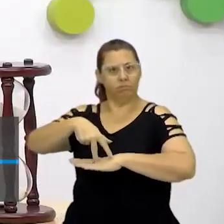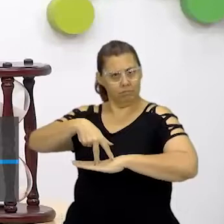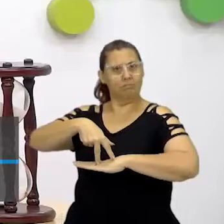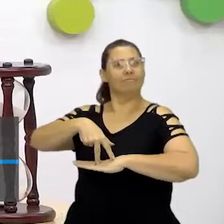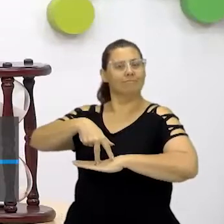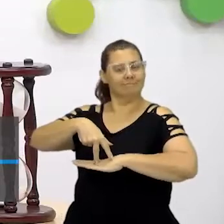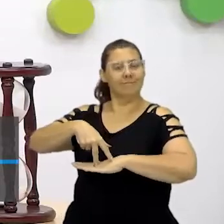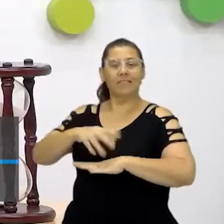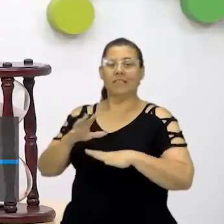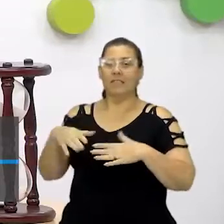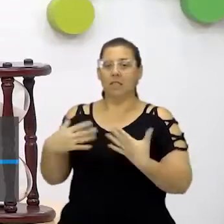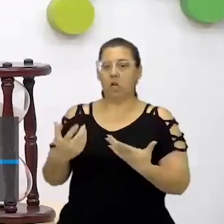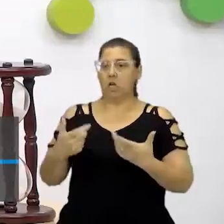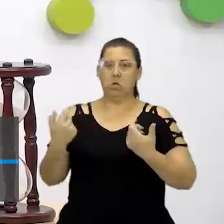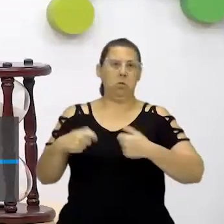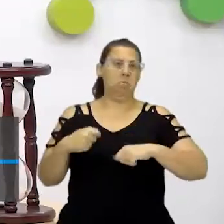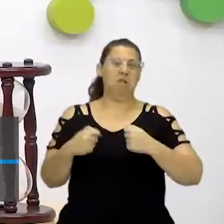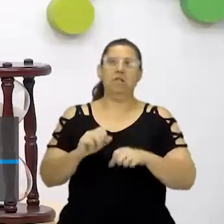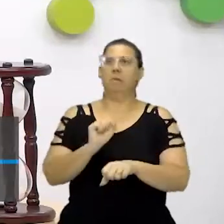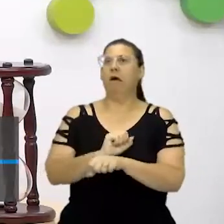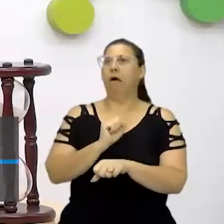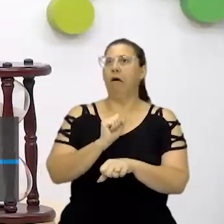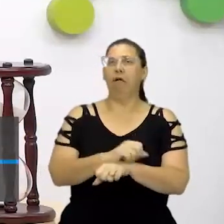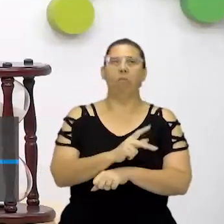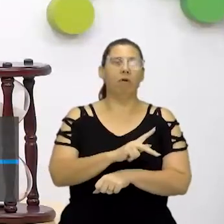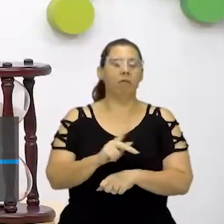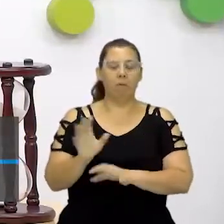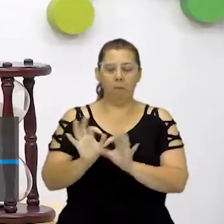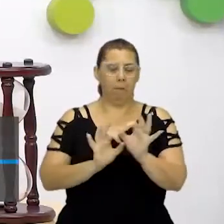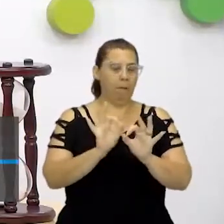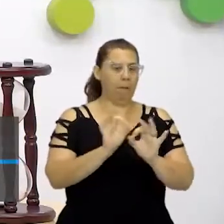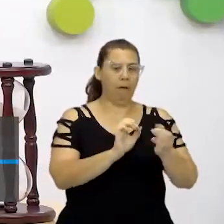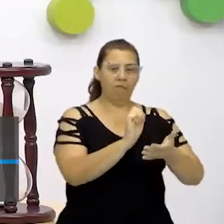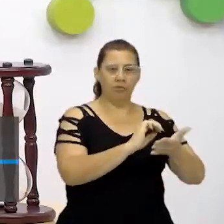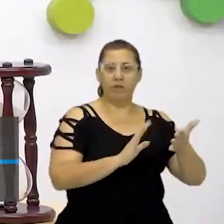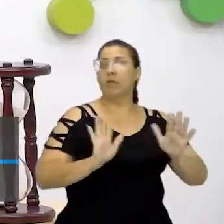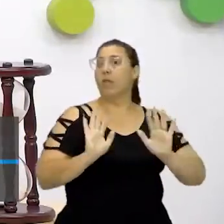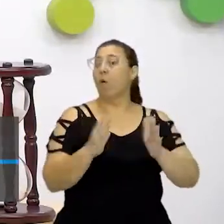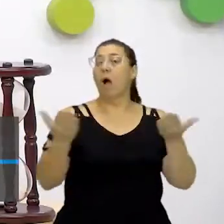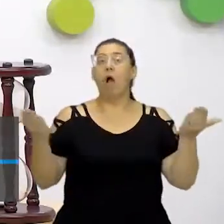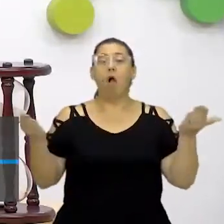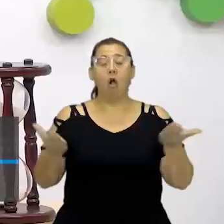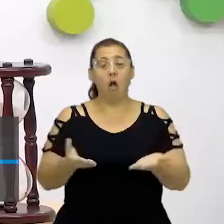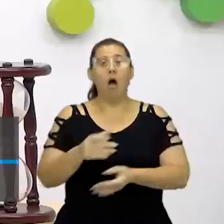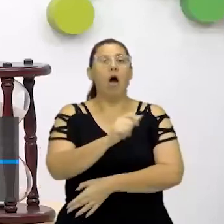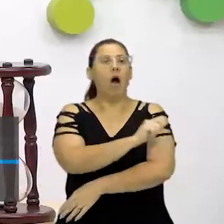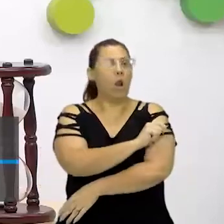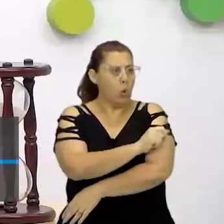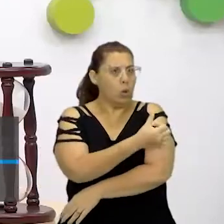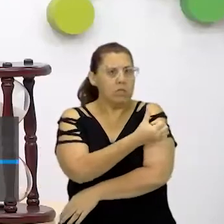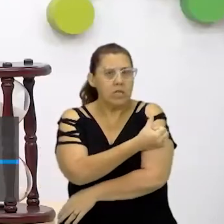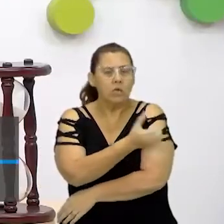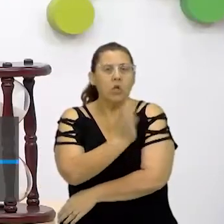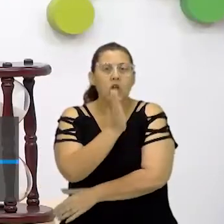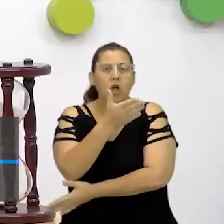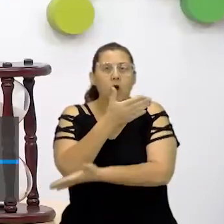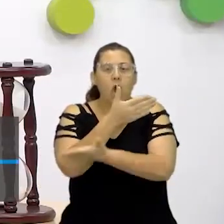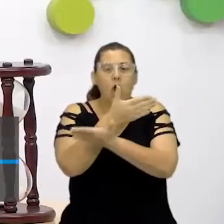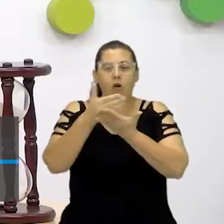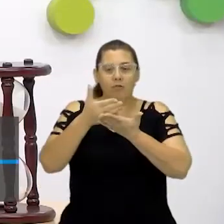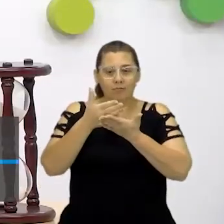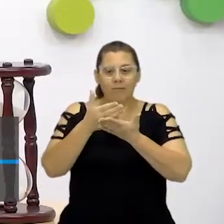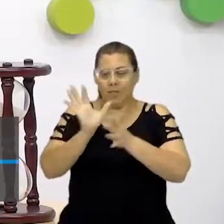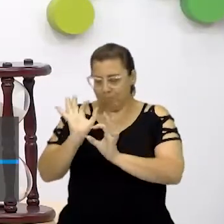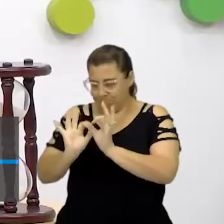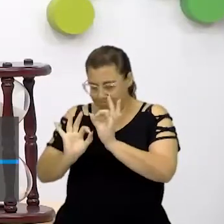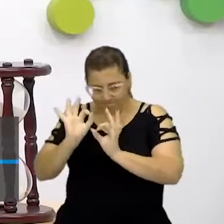Então, vocês não precisam mais esperar tanta professora para fazer as coisas. A partir de agora, o estudante do sexto ano já começa ali a